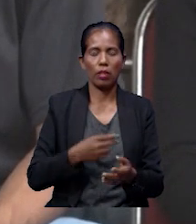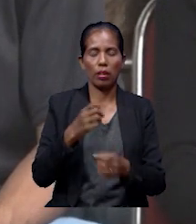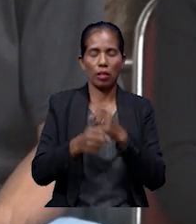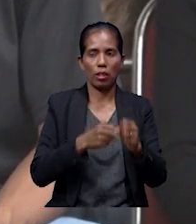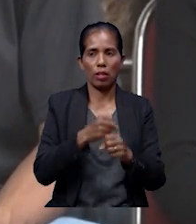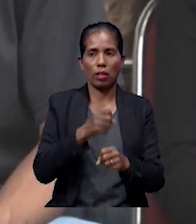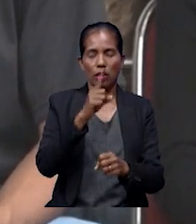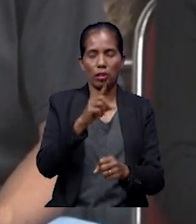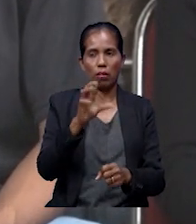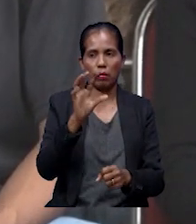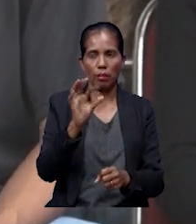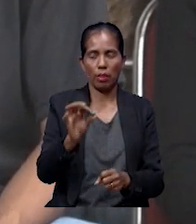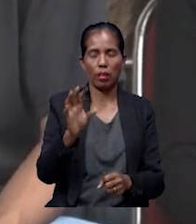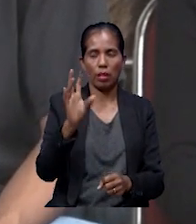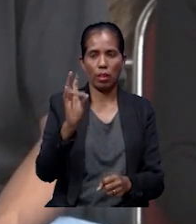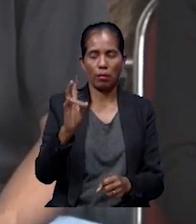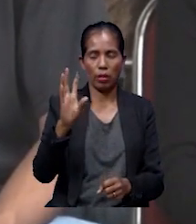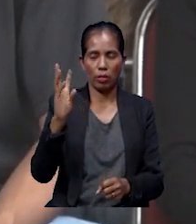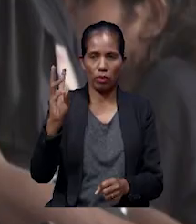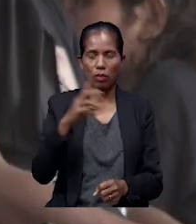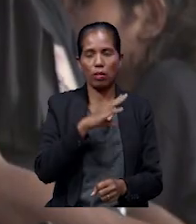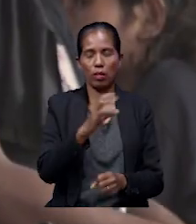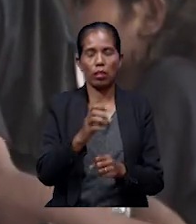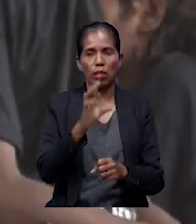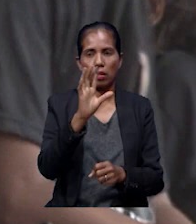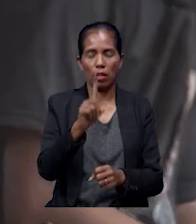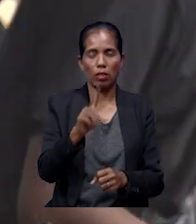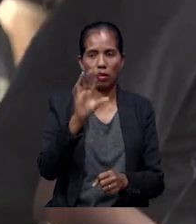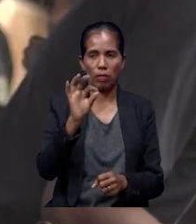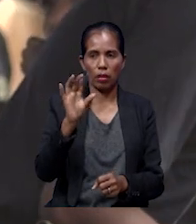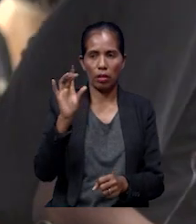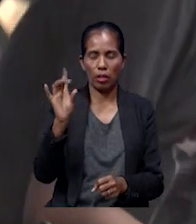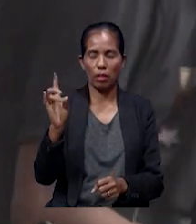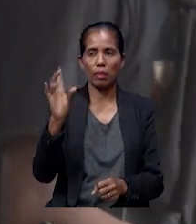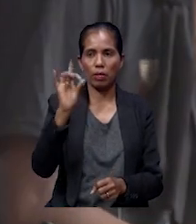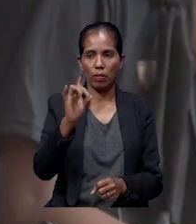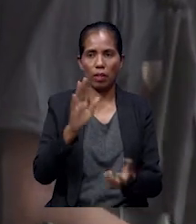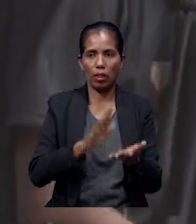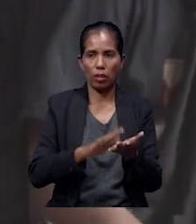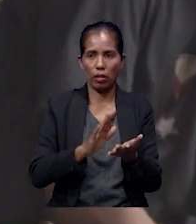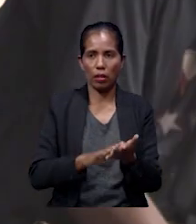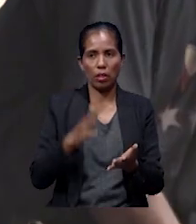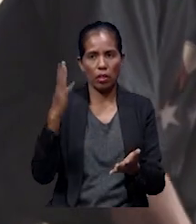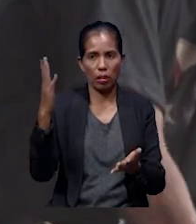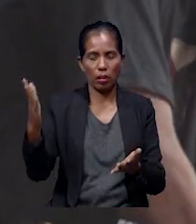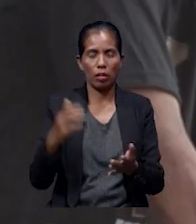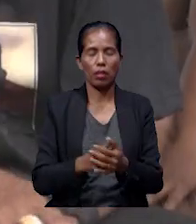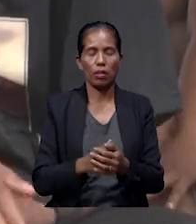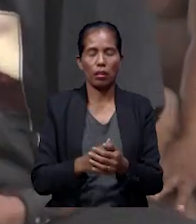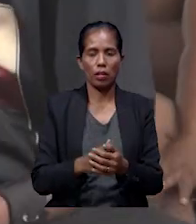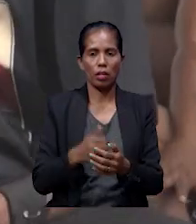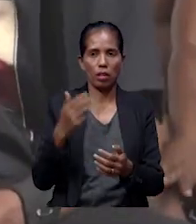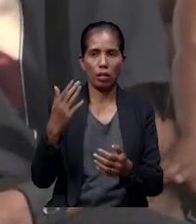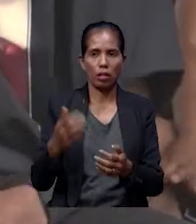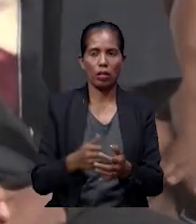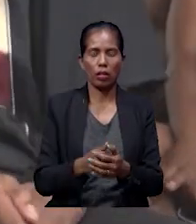Rio Ida Tucia Walu Nuresinhitu, Torio Ida Tucia Walu Nuresinsia, Escola e a Escola Pré-Secundária Colégio Santa Terezinha